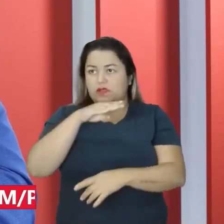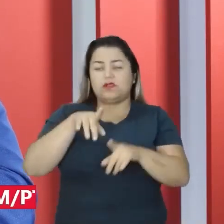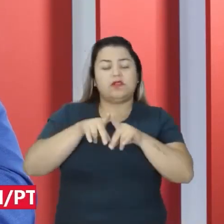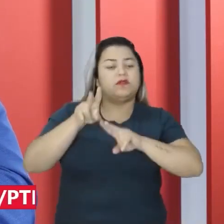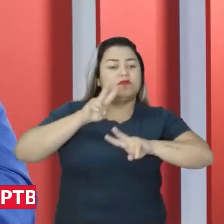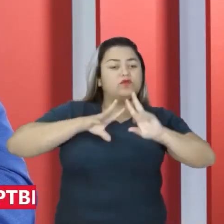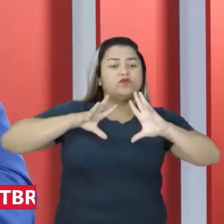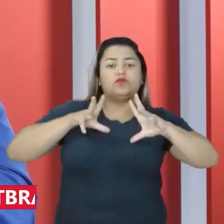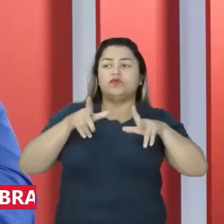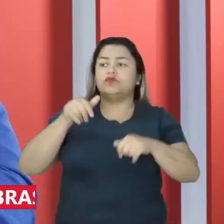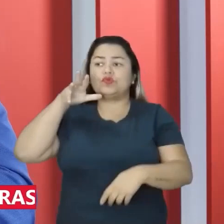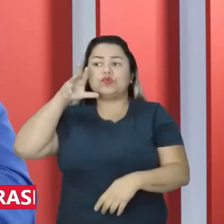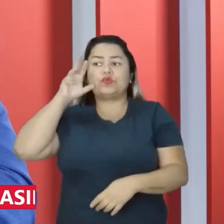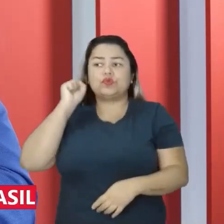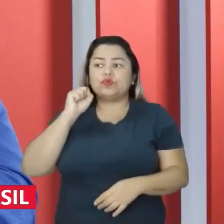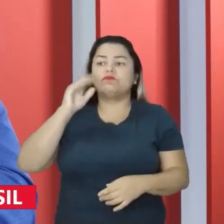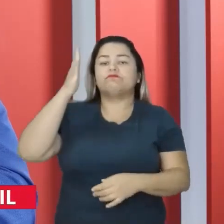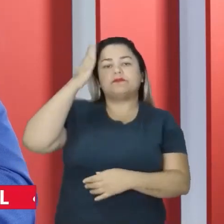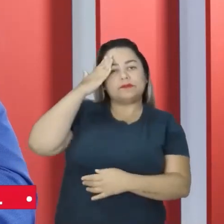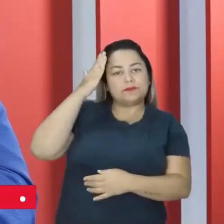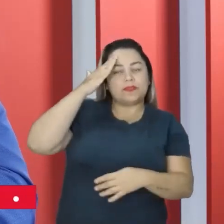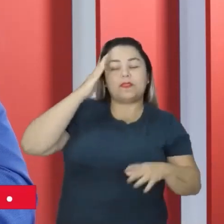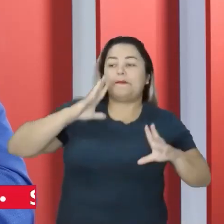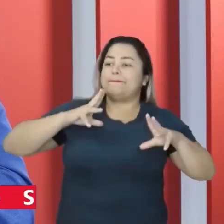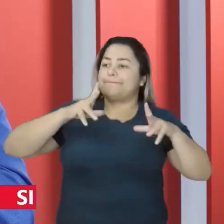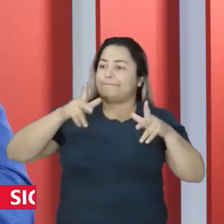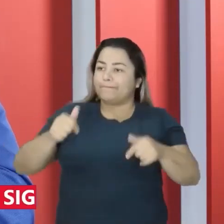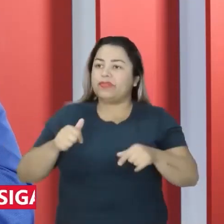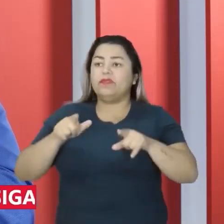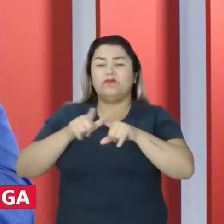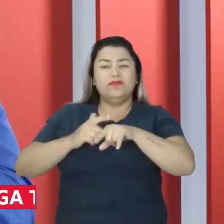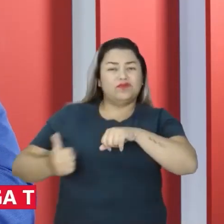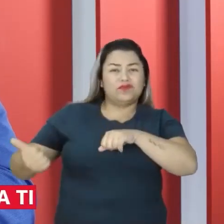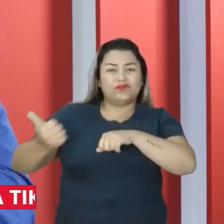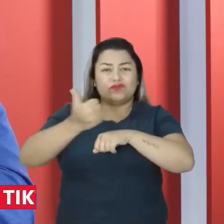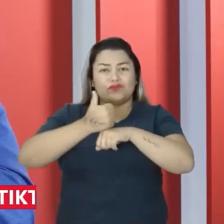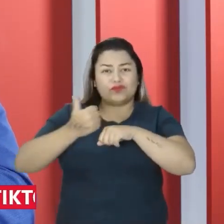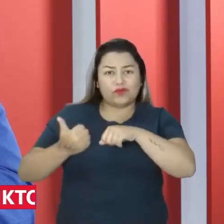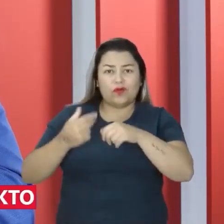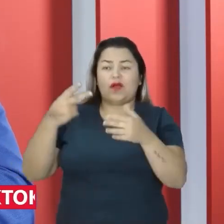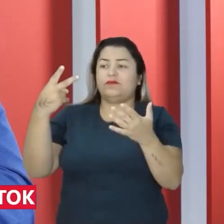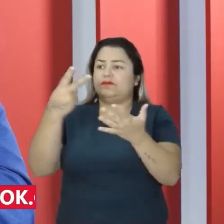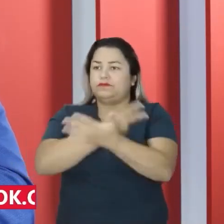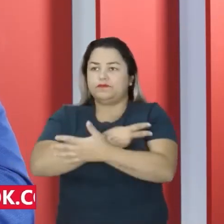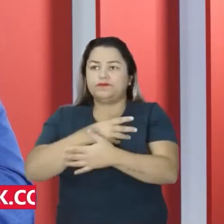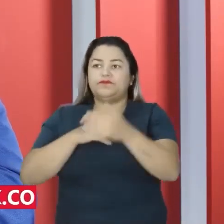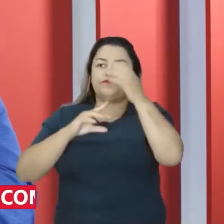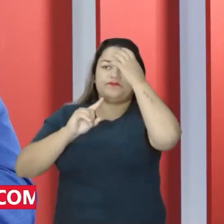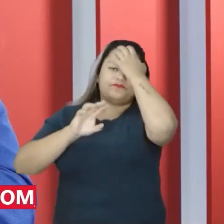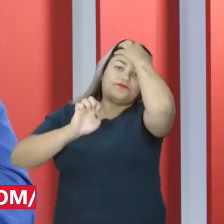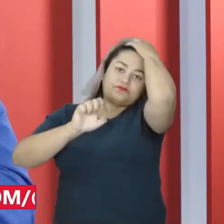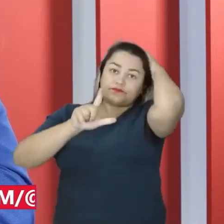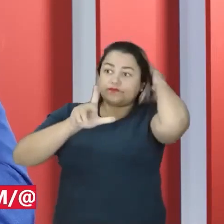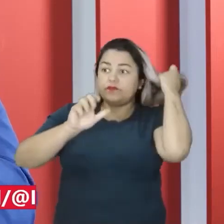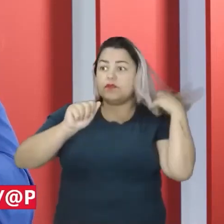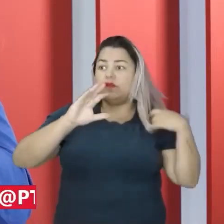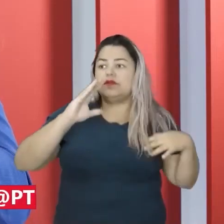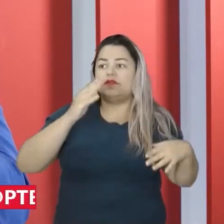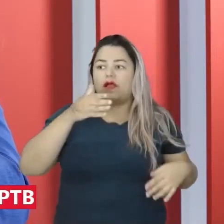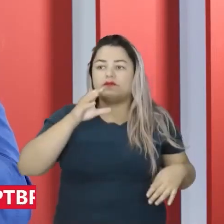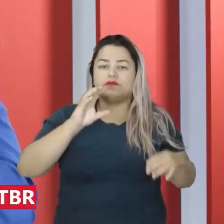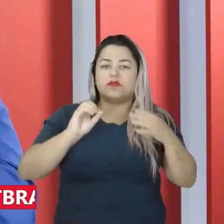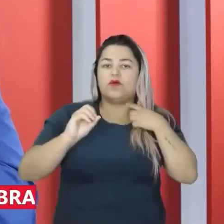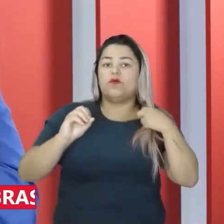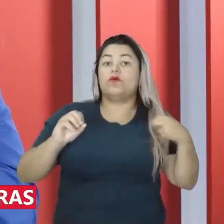tudo, ouviu tudo, sabe exatamente todas as tentativas de golpes que aconteceram, fez a delação premiada, e a lógica da delação premiada